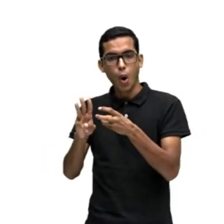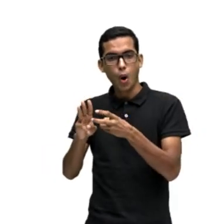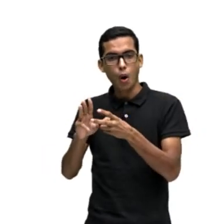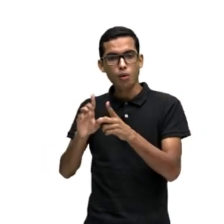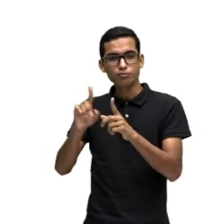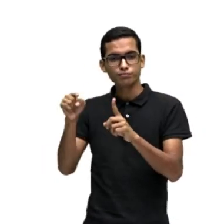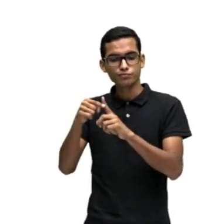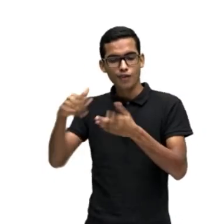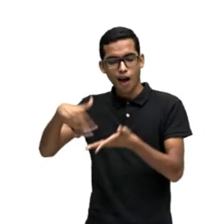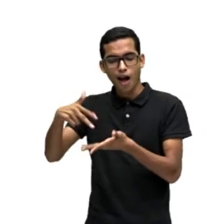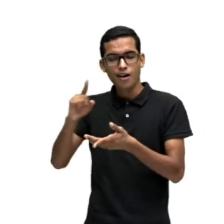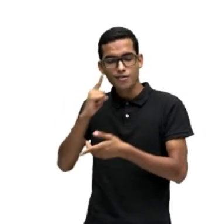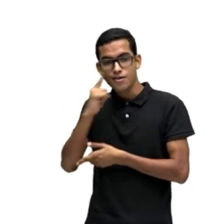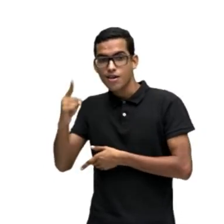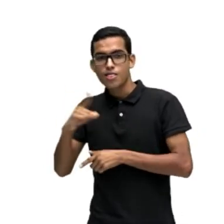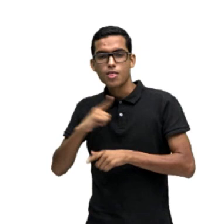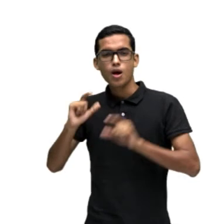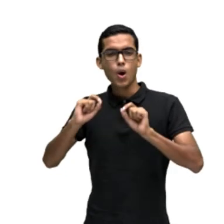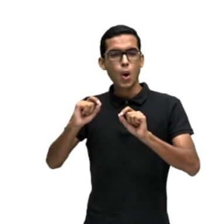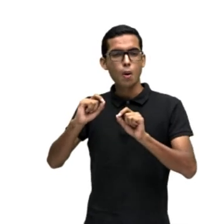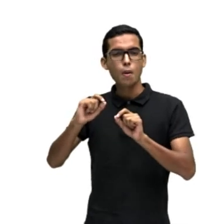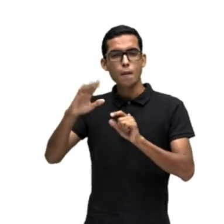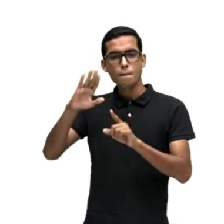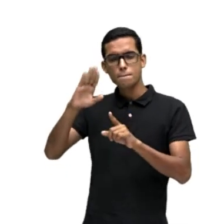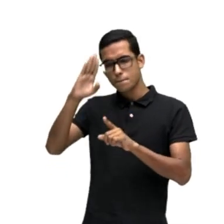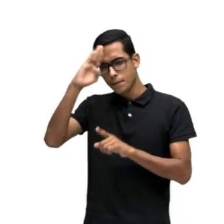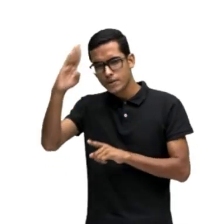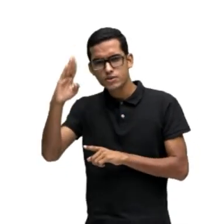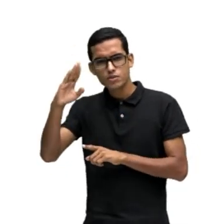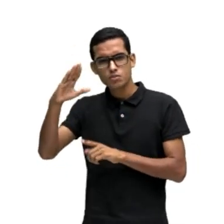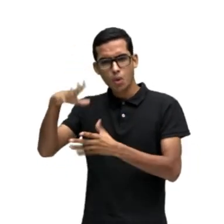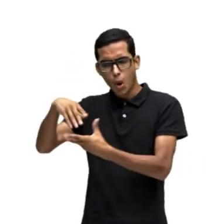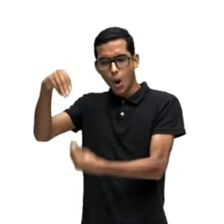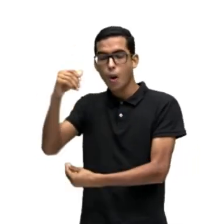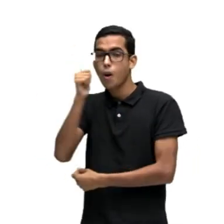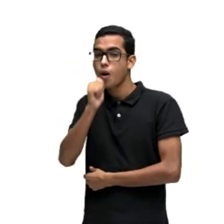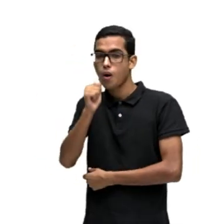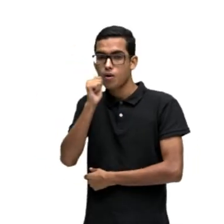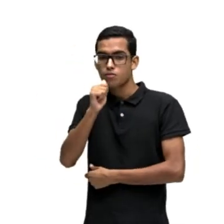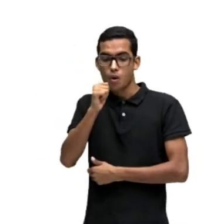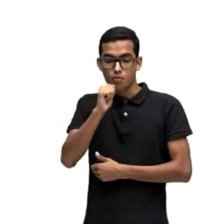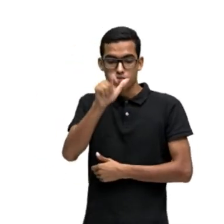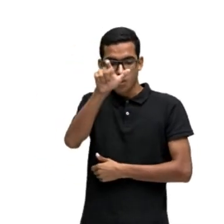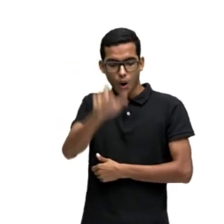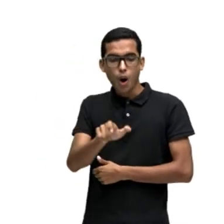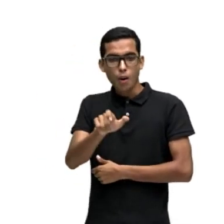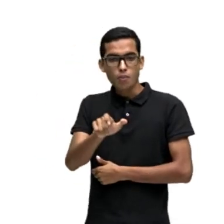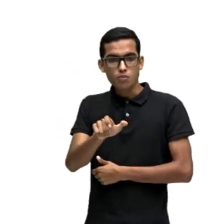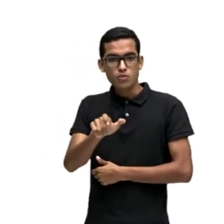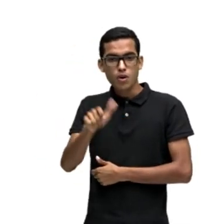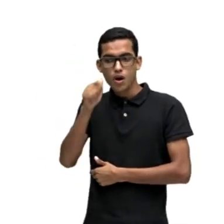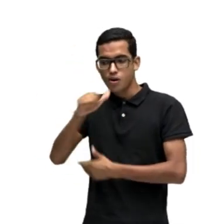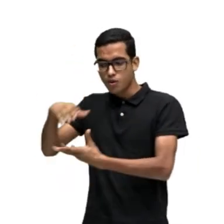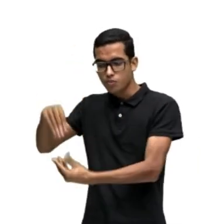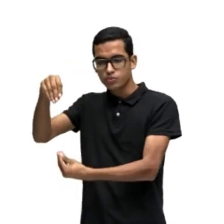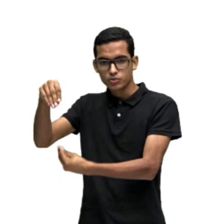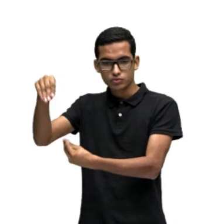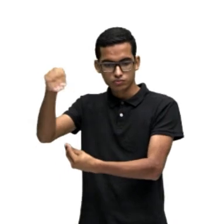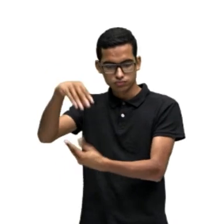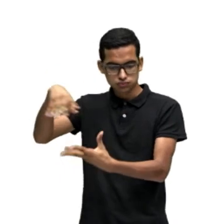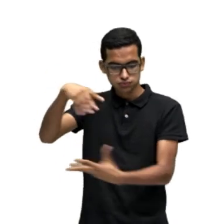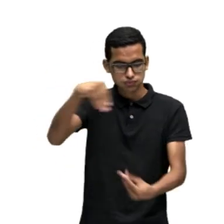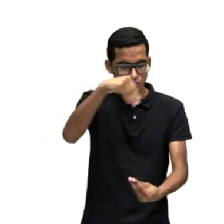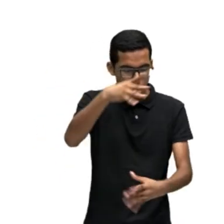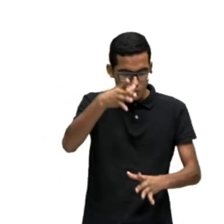como personagem principal uma mulher, pois segundo a cultura indígena, a entidade que controla a seca é